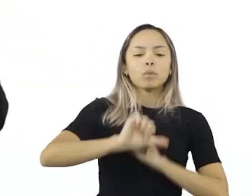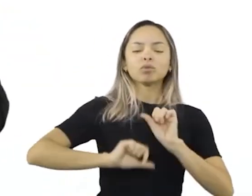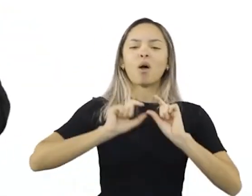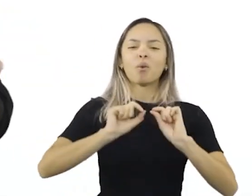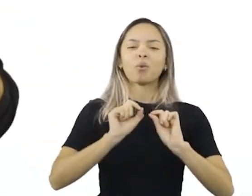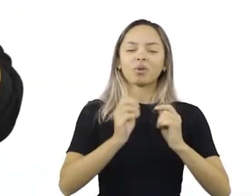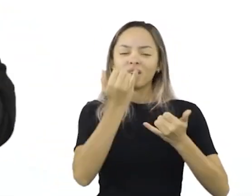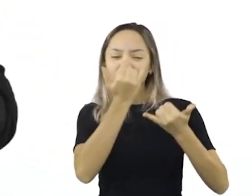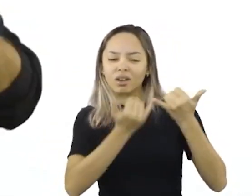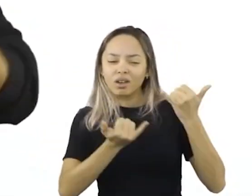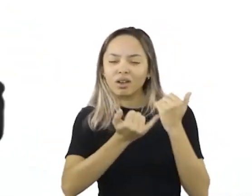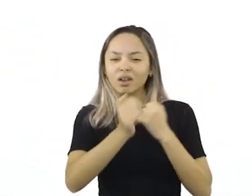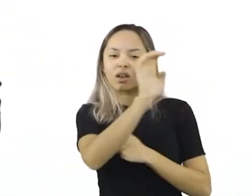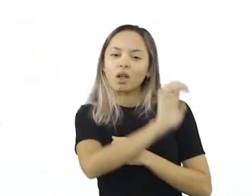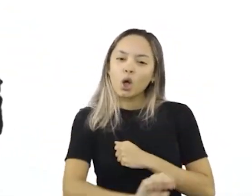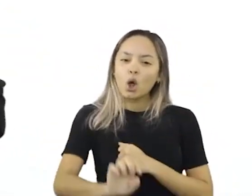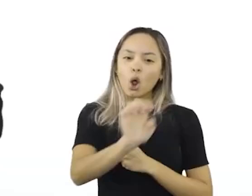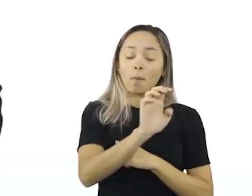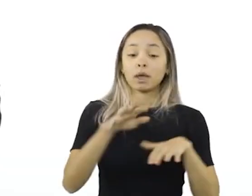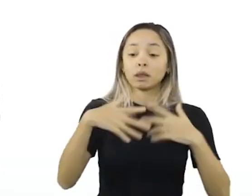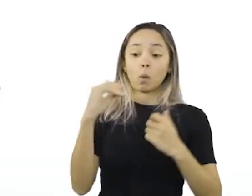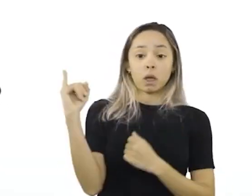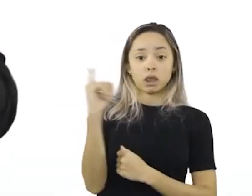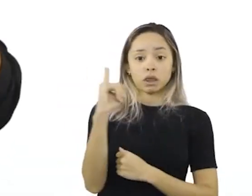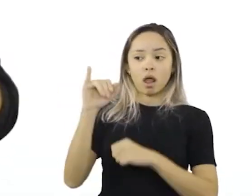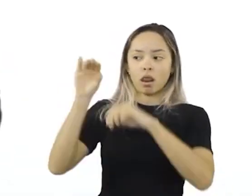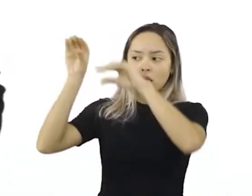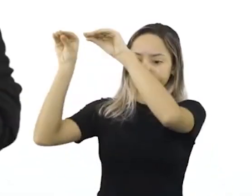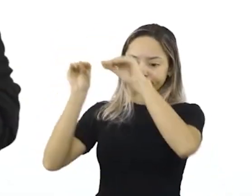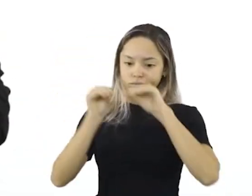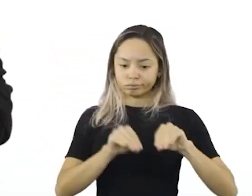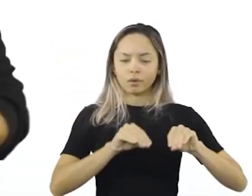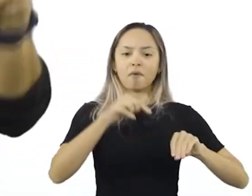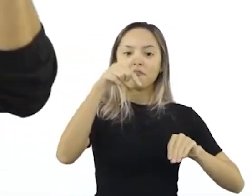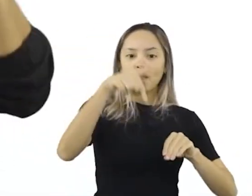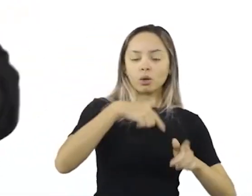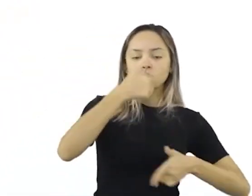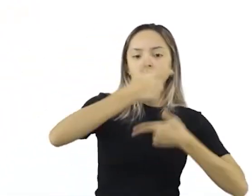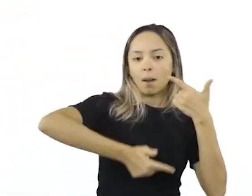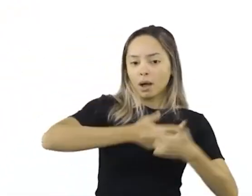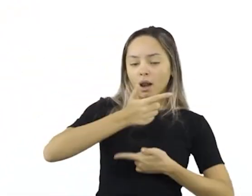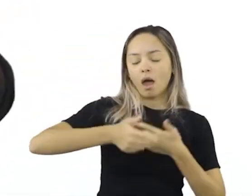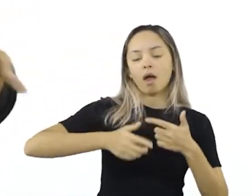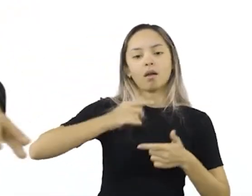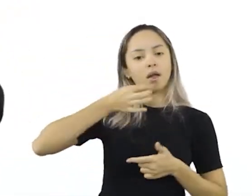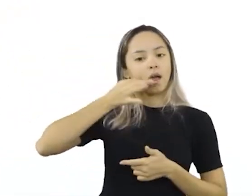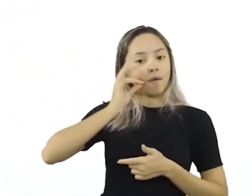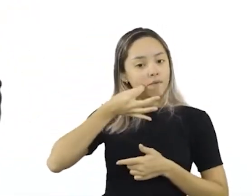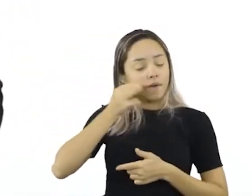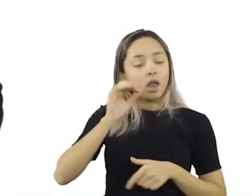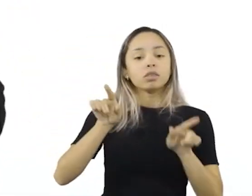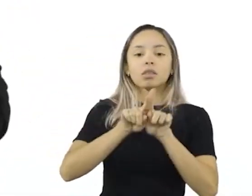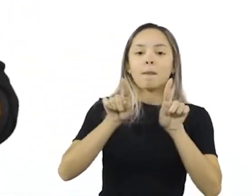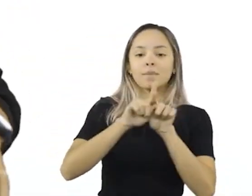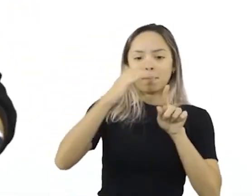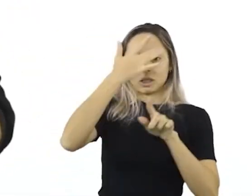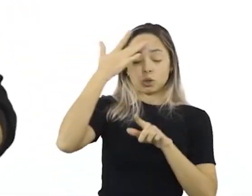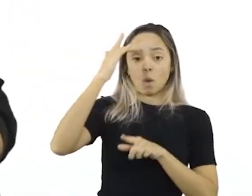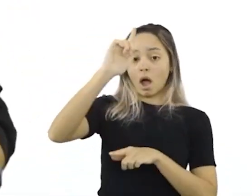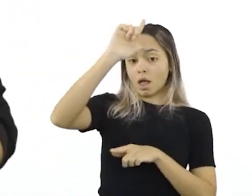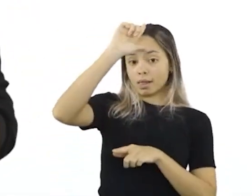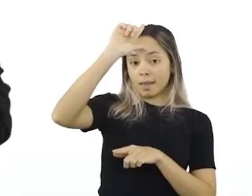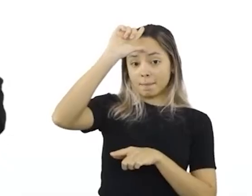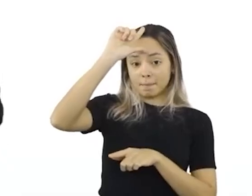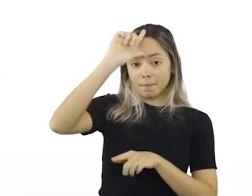E aí o incentivo para os italianos, que vieram em grande quantidade para trabalhar no café, os alemães que vieram principalmente ali